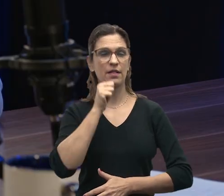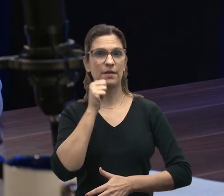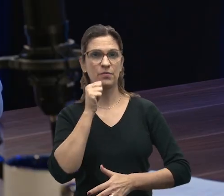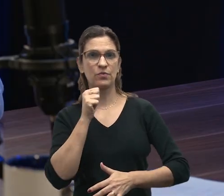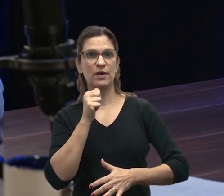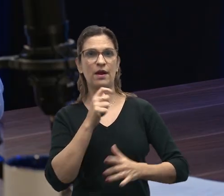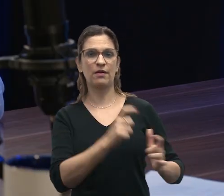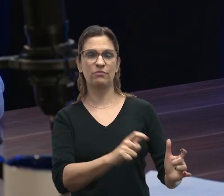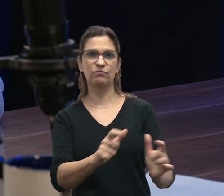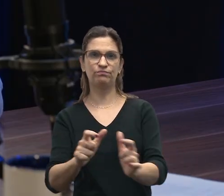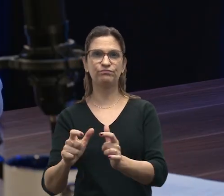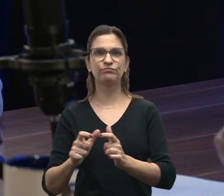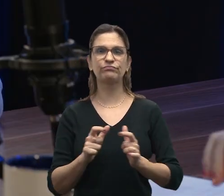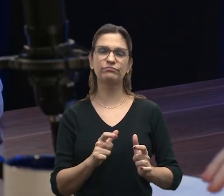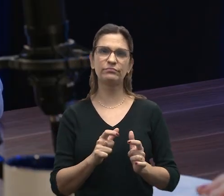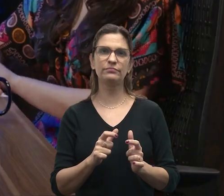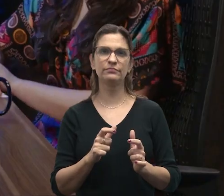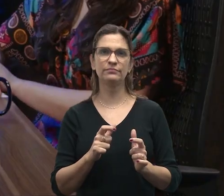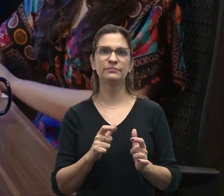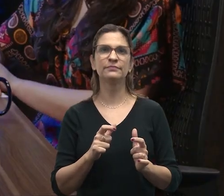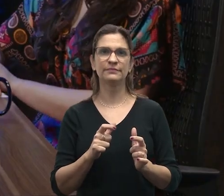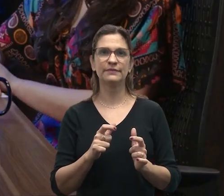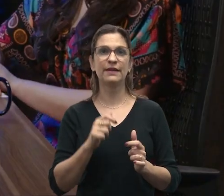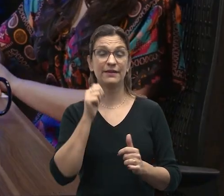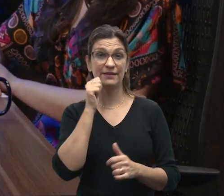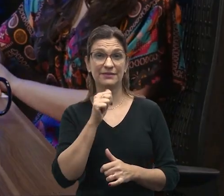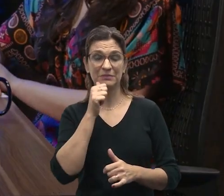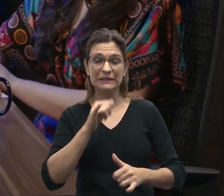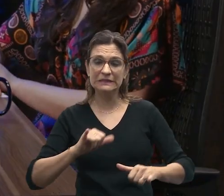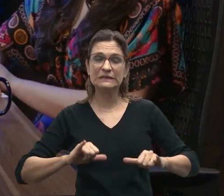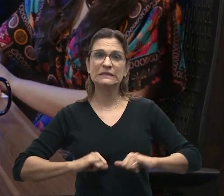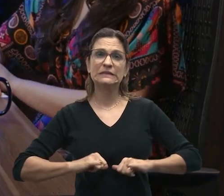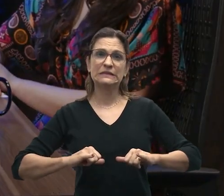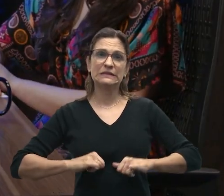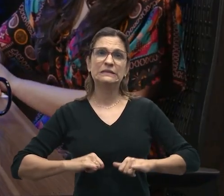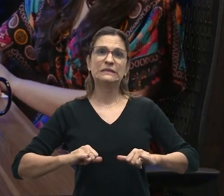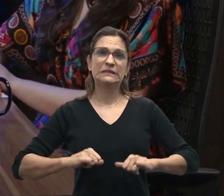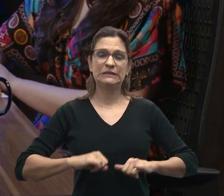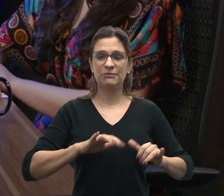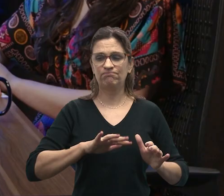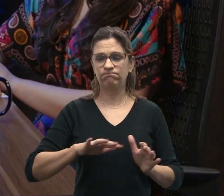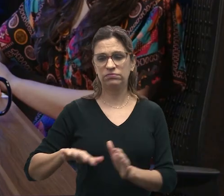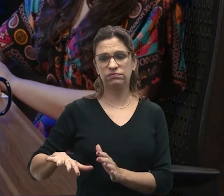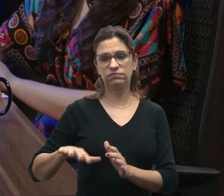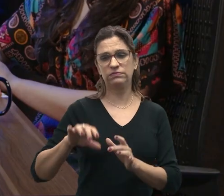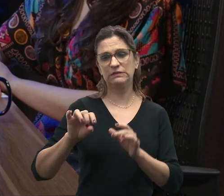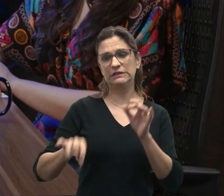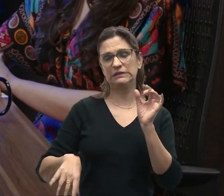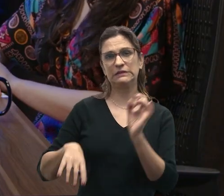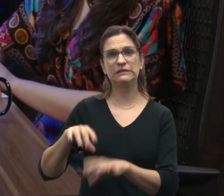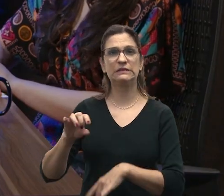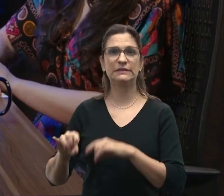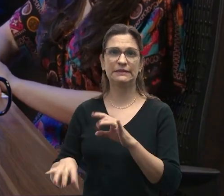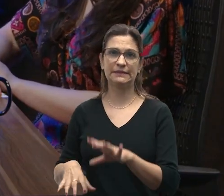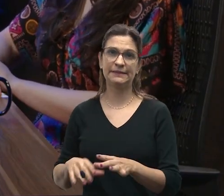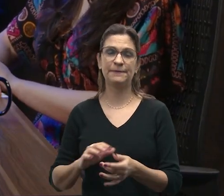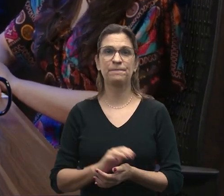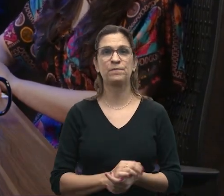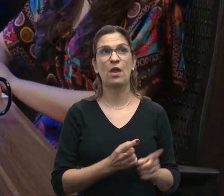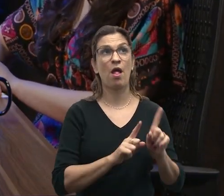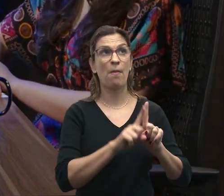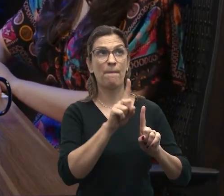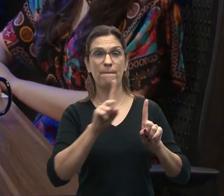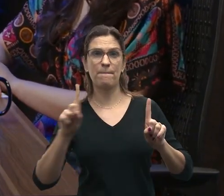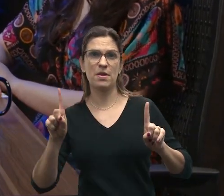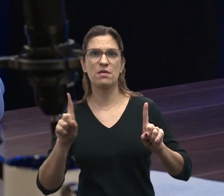vamos massacrando muito as mulheres nessa vida, né? Só para você ter uma ideia, os indicadores informam que o estado do Mato Grosso